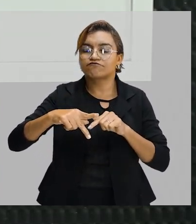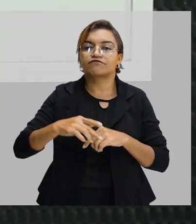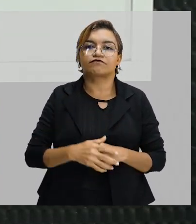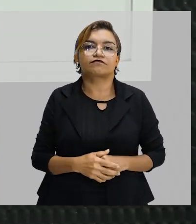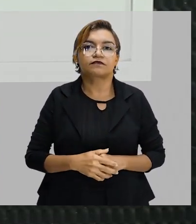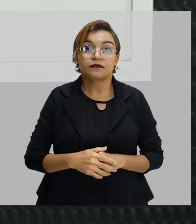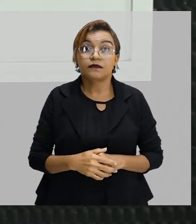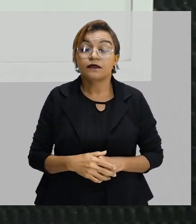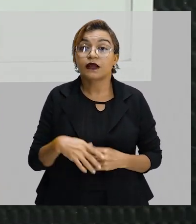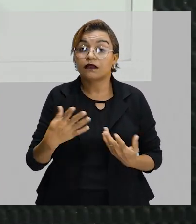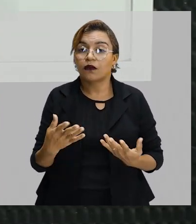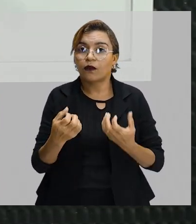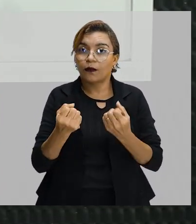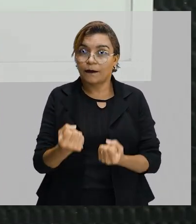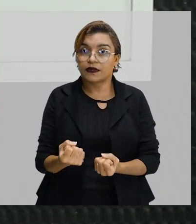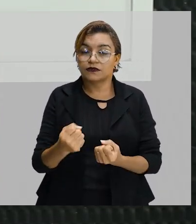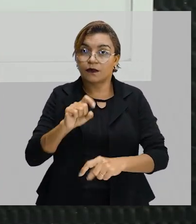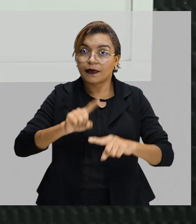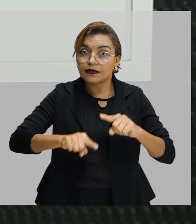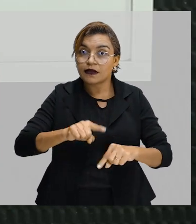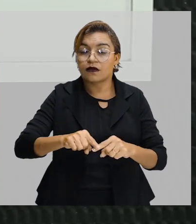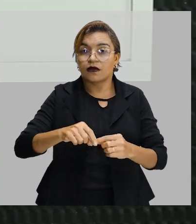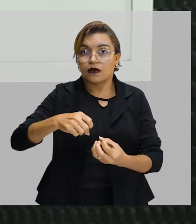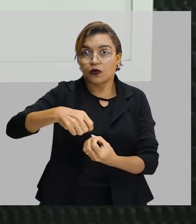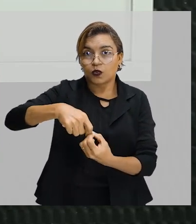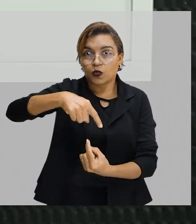Esse peso vai fazer com que essa mola ela se estique.